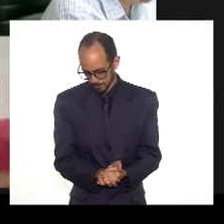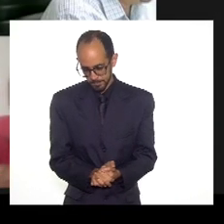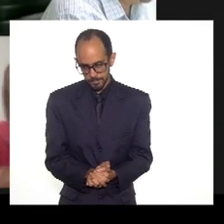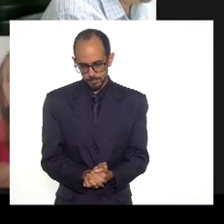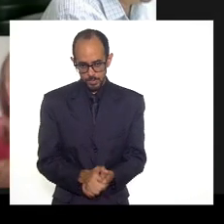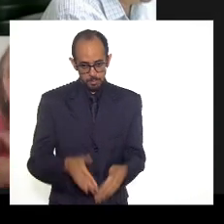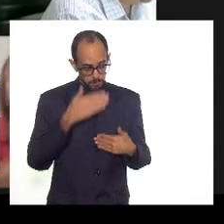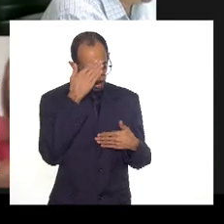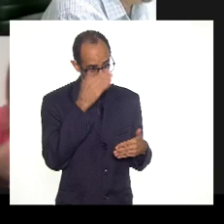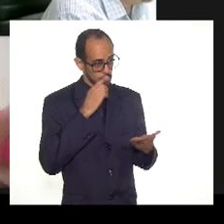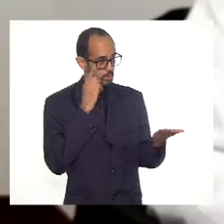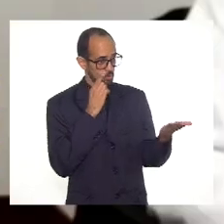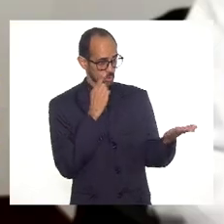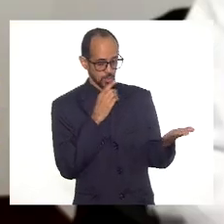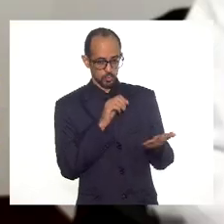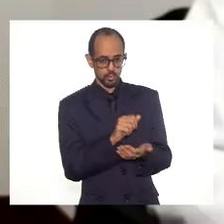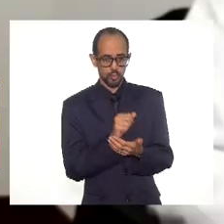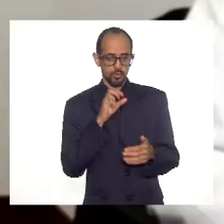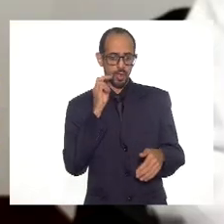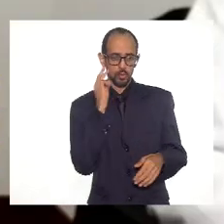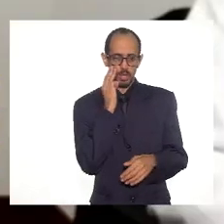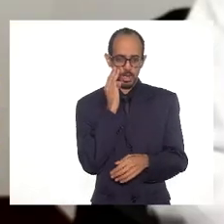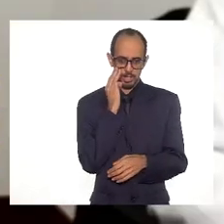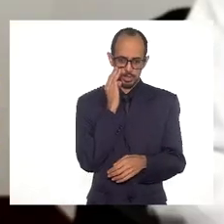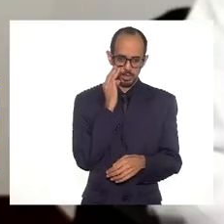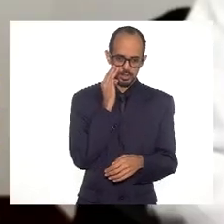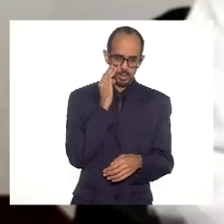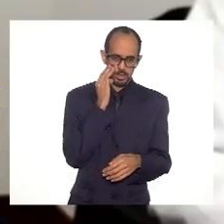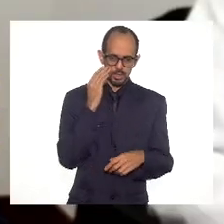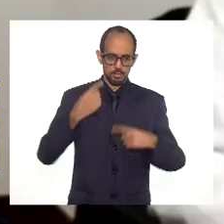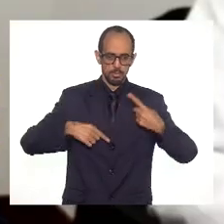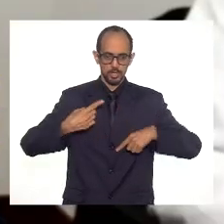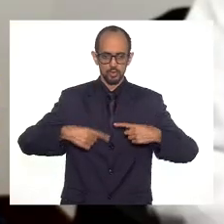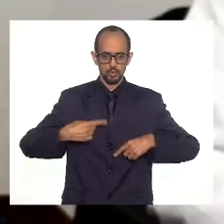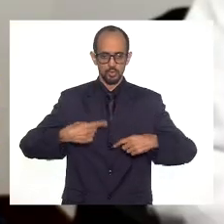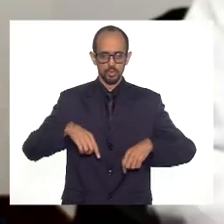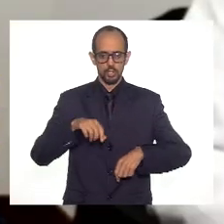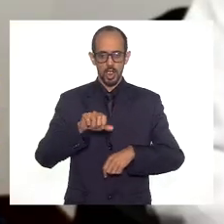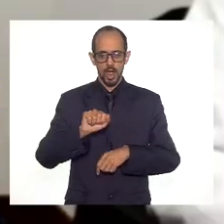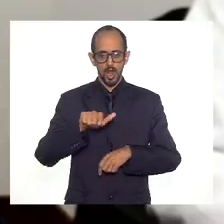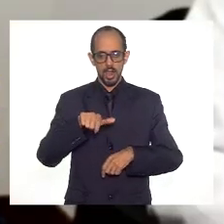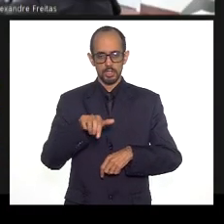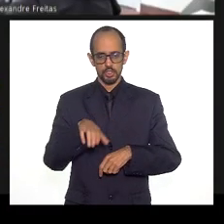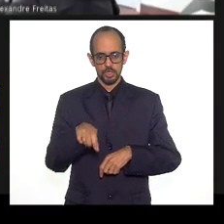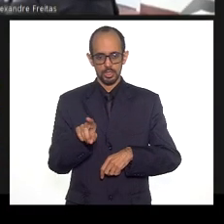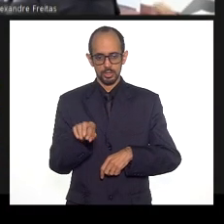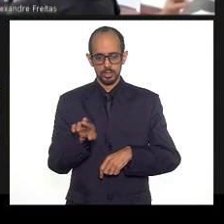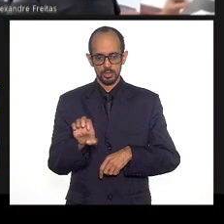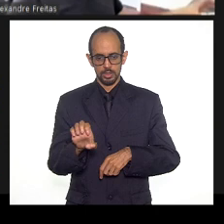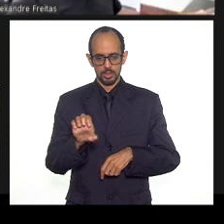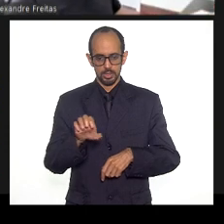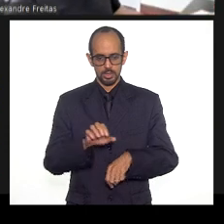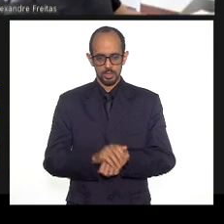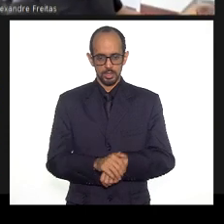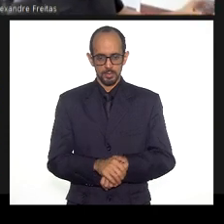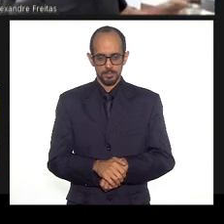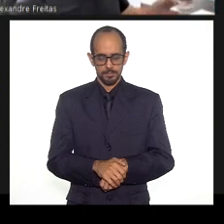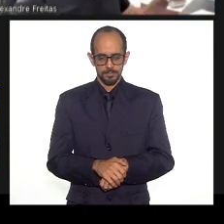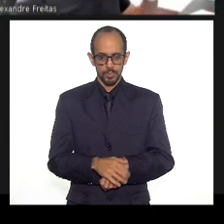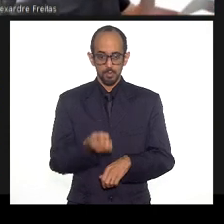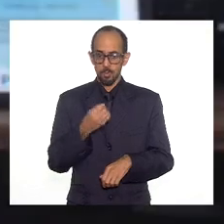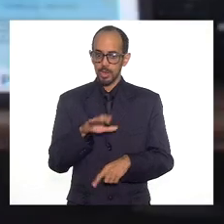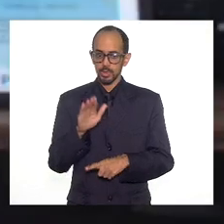Obrigado, deputado. Valdec, para discutir, o deputado Alexandre Knoploch. Boa tarde a